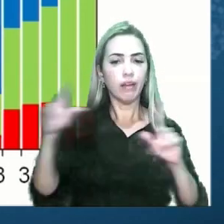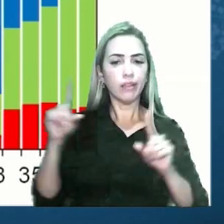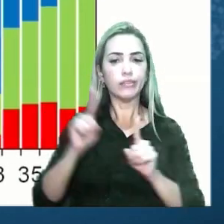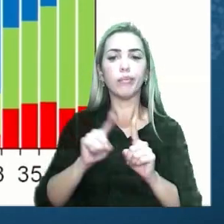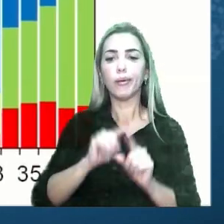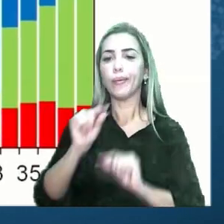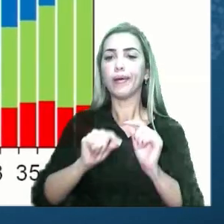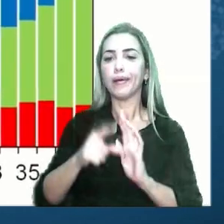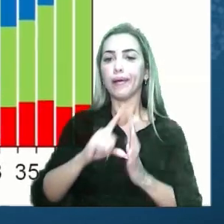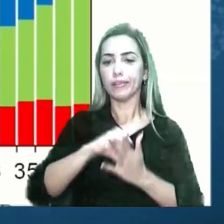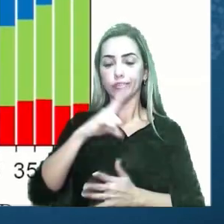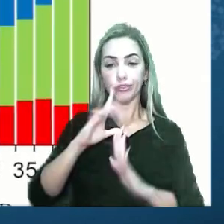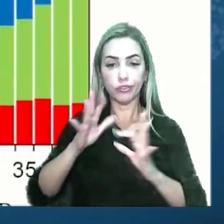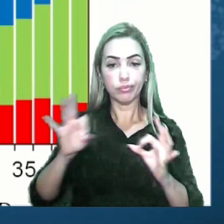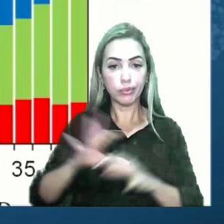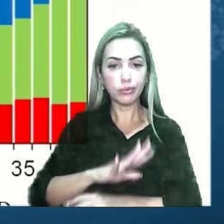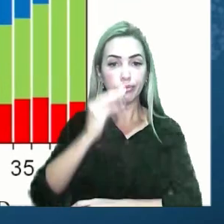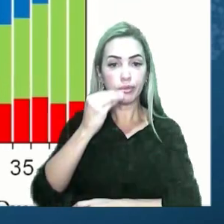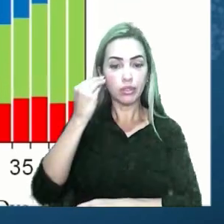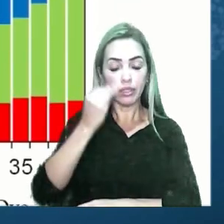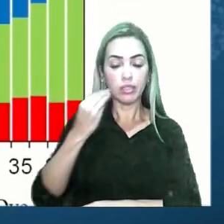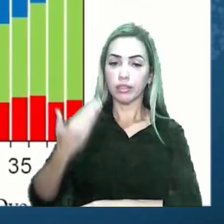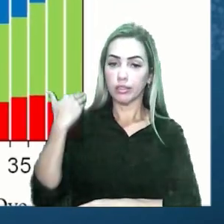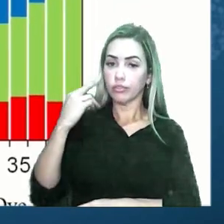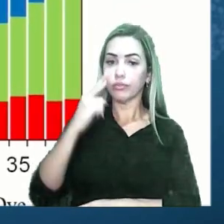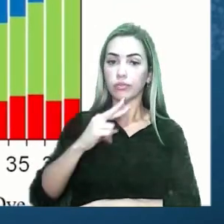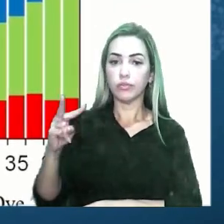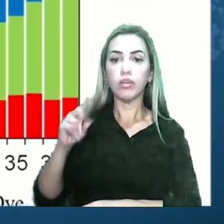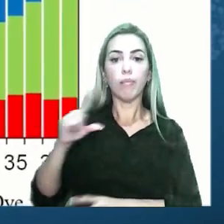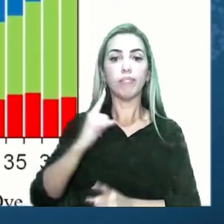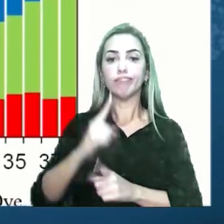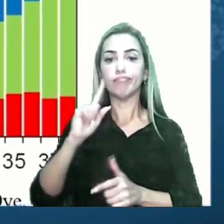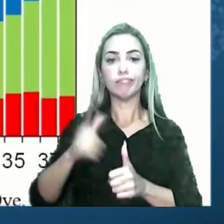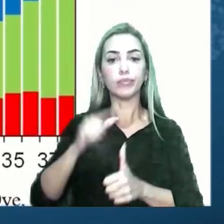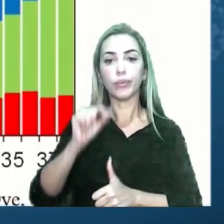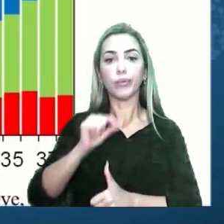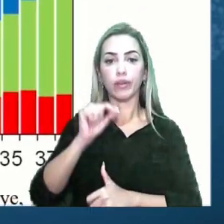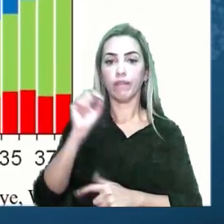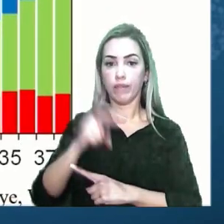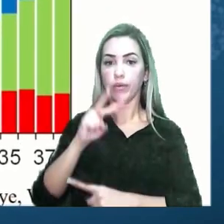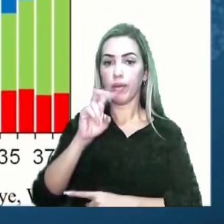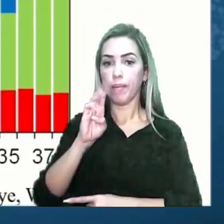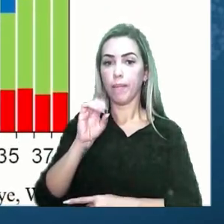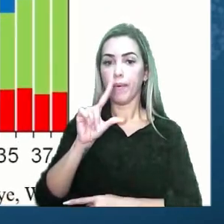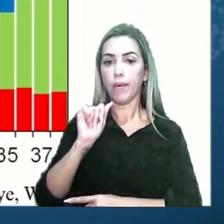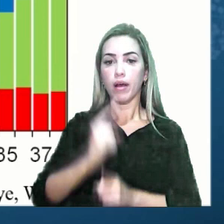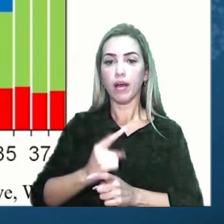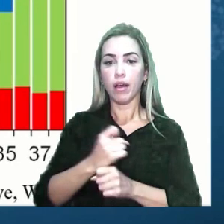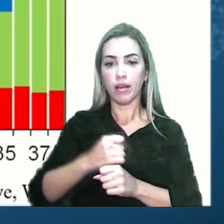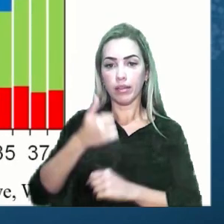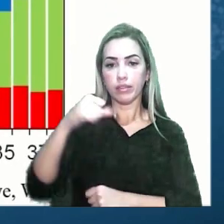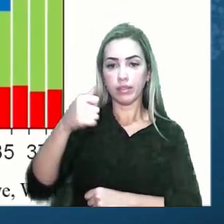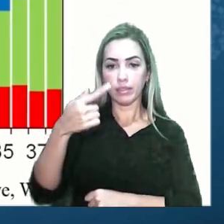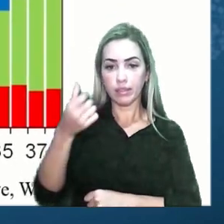que nós tínhamos visto anteriormente. Não foi a primeira identificação do vírus ebola, foi identificado em 76